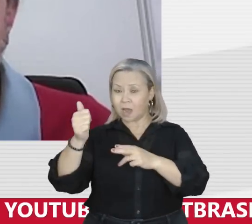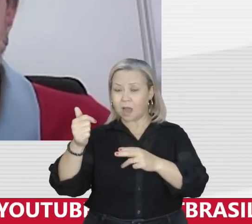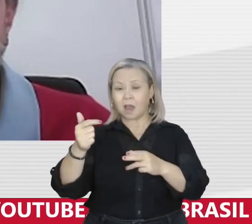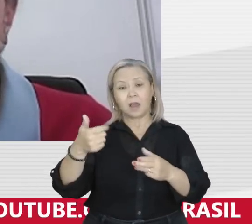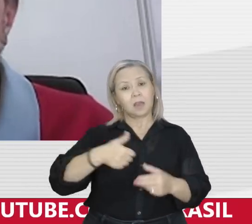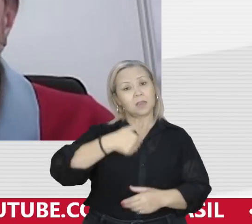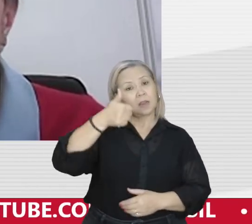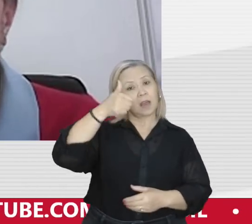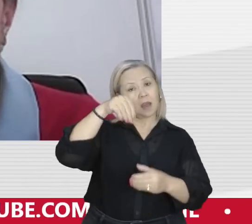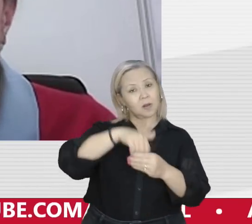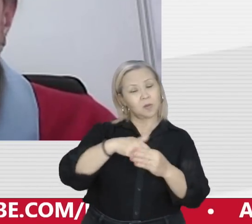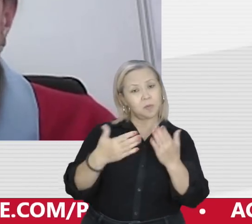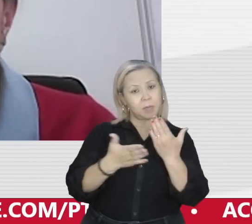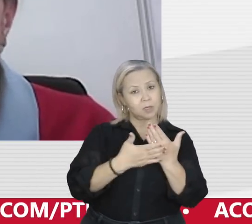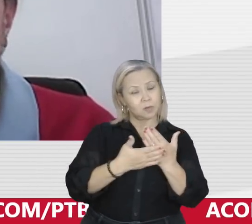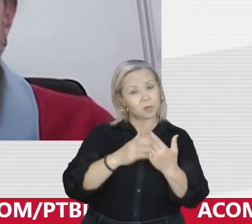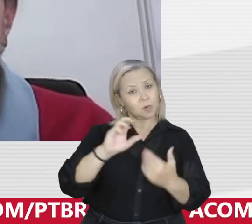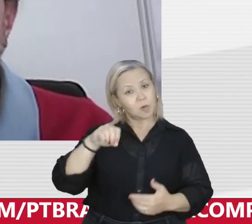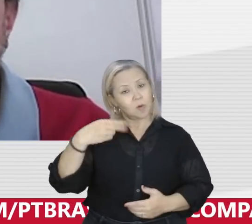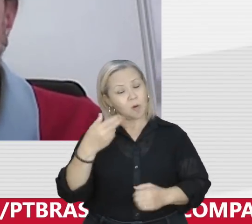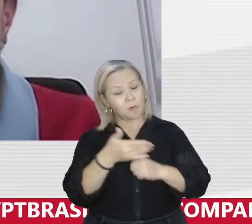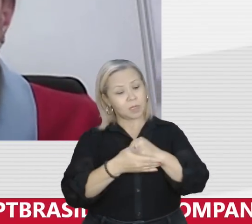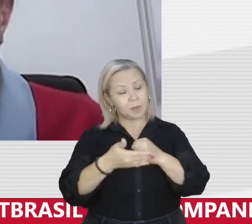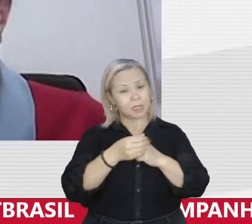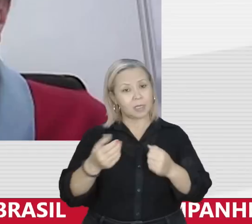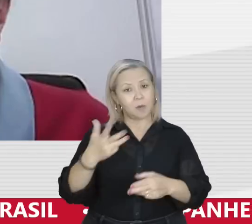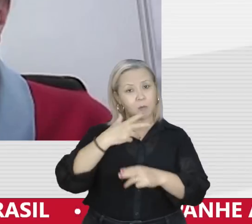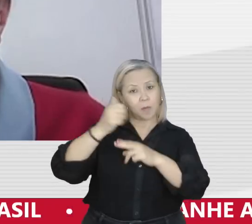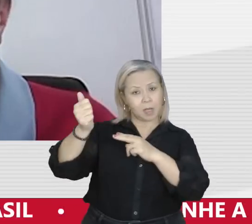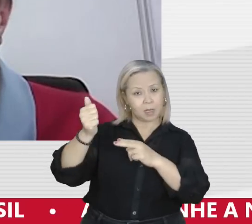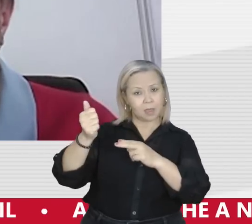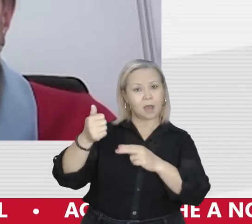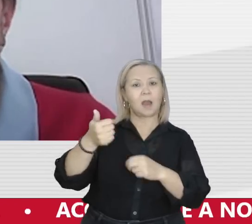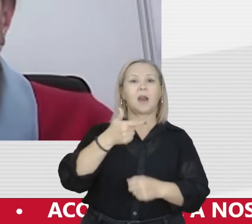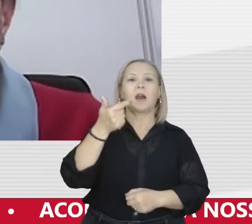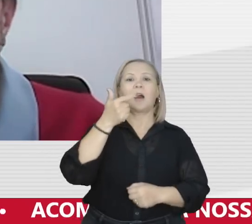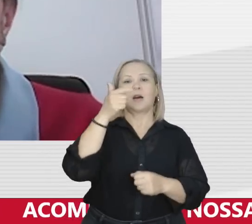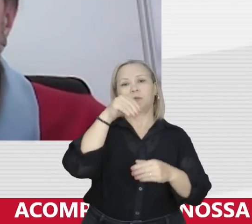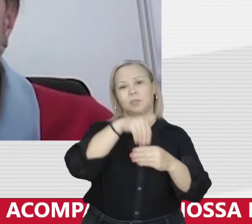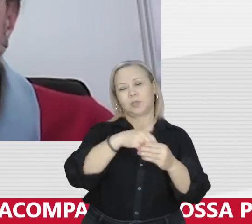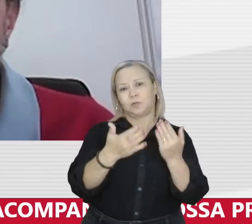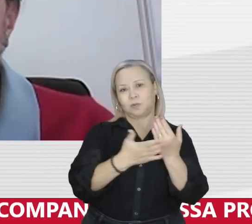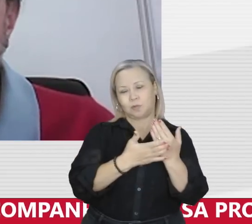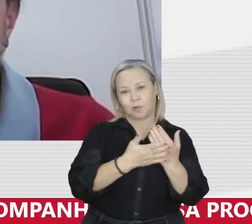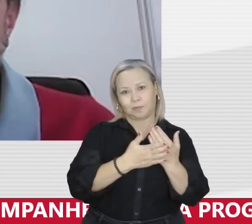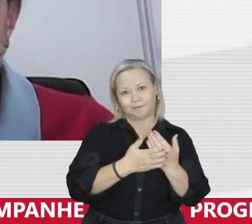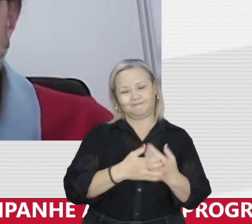para ganhar bem no segundo turno, que vai ser uma guerra. Se o Bolsonaro levar